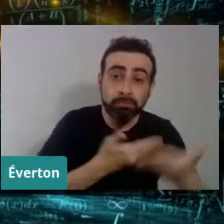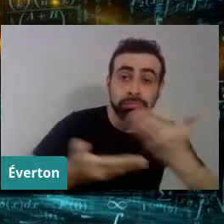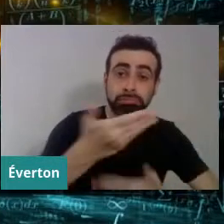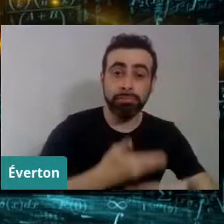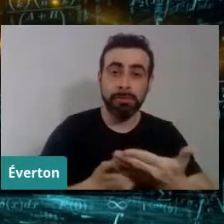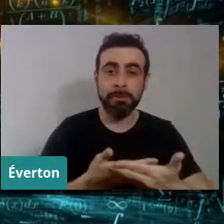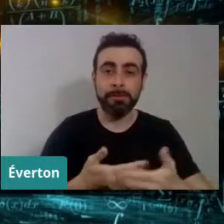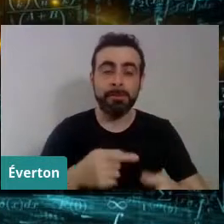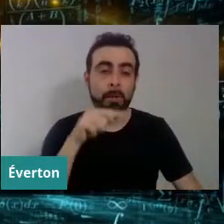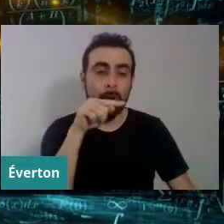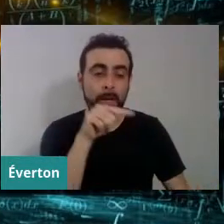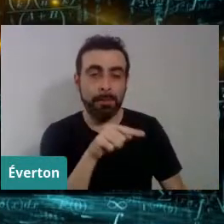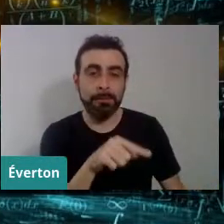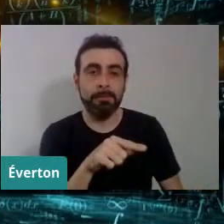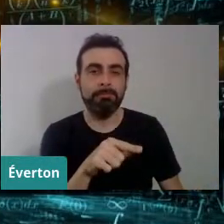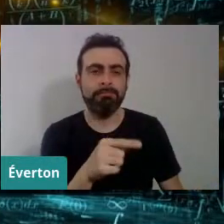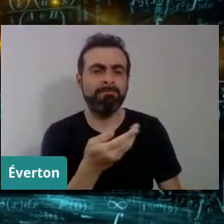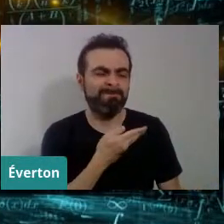ele é